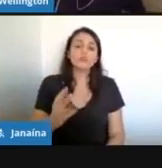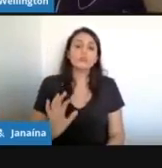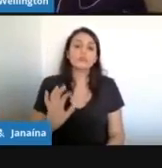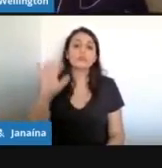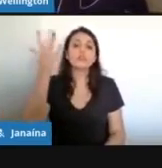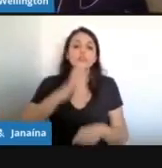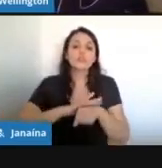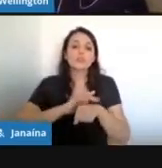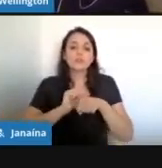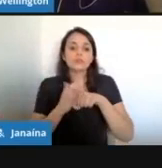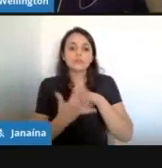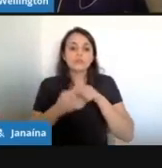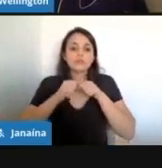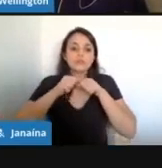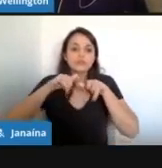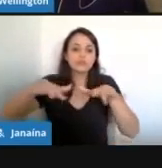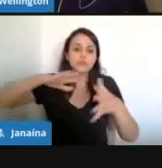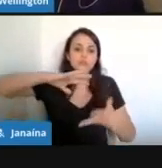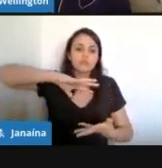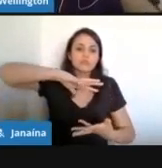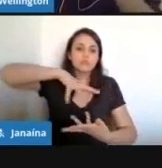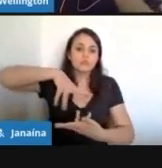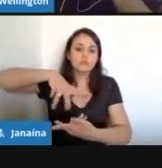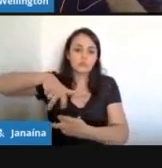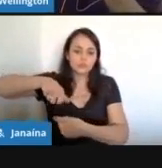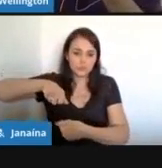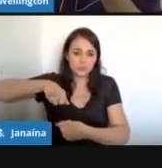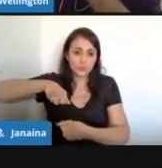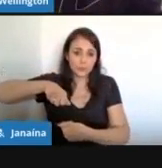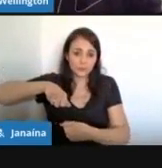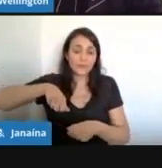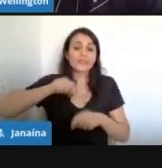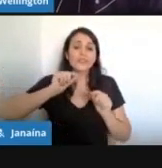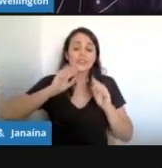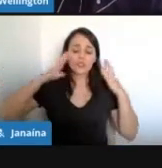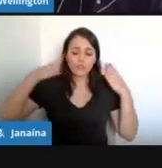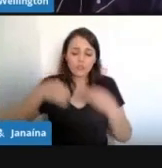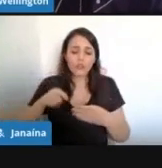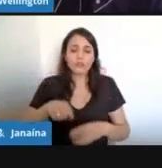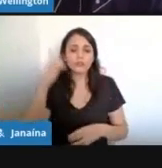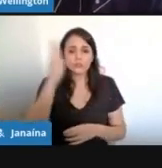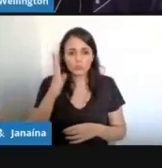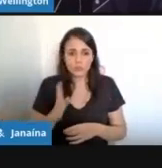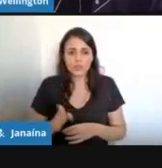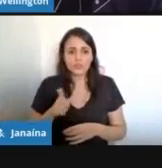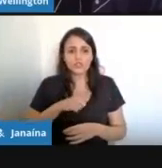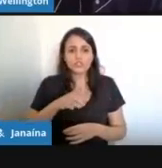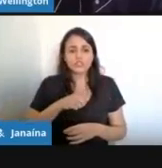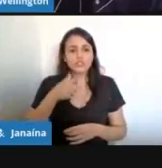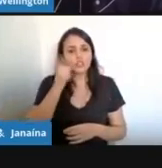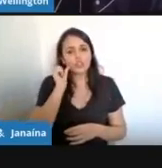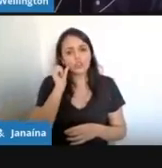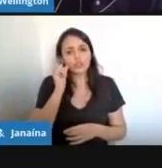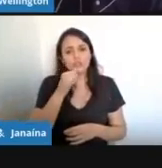mundo, tá? E, especificamente, no Brasil, nós tínhamos ontem, né, na verdade